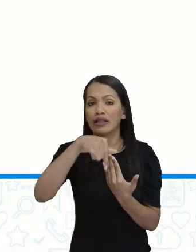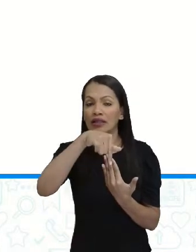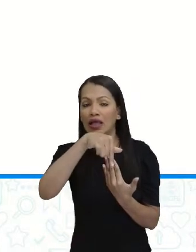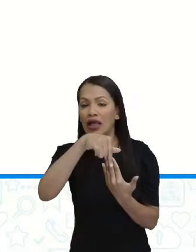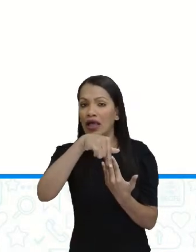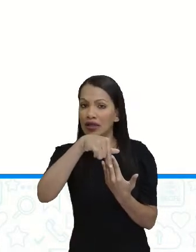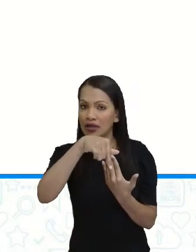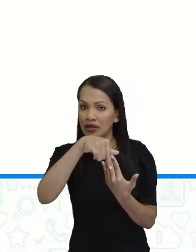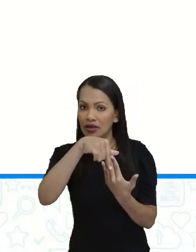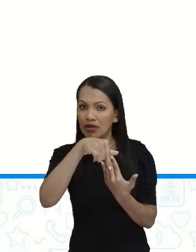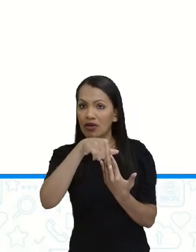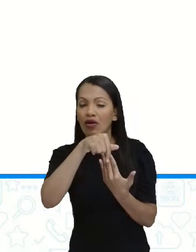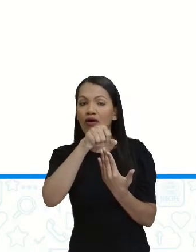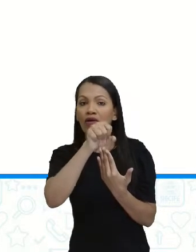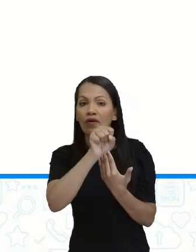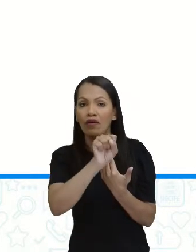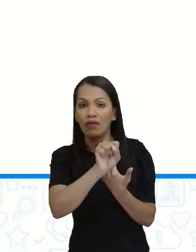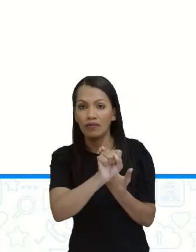7,